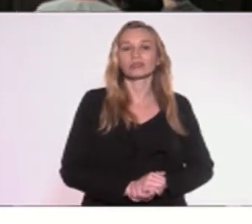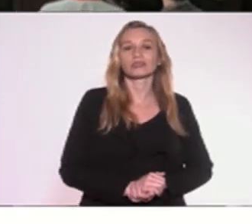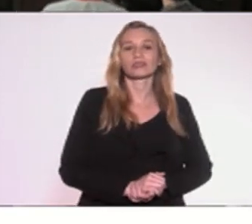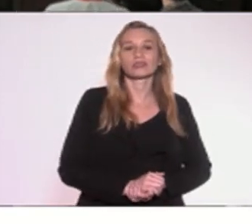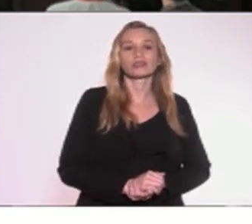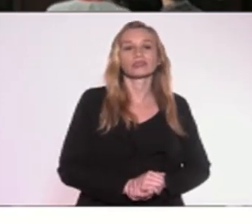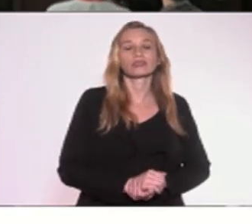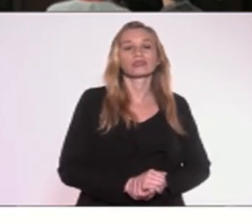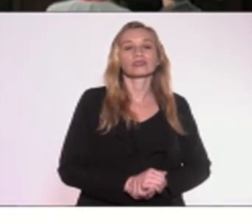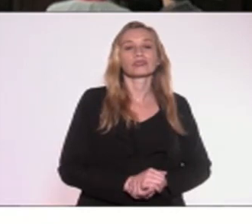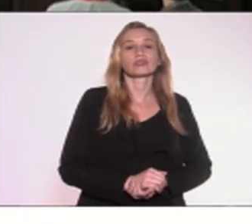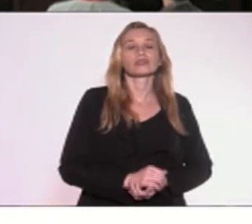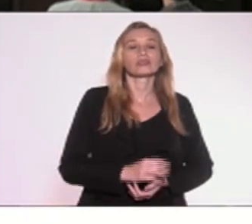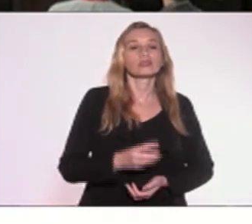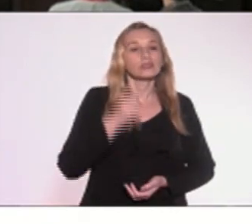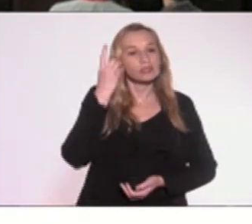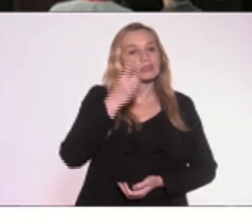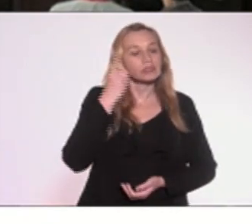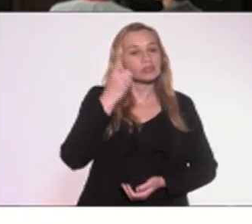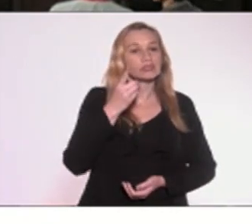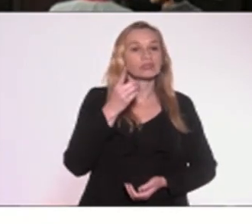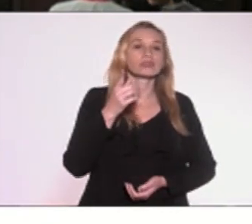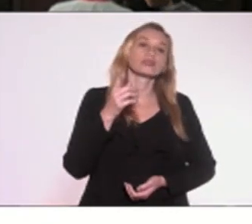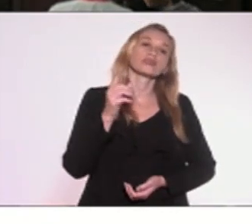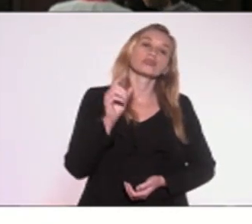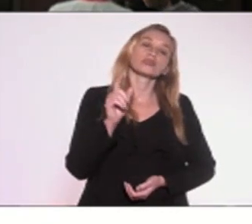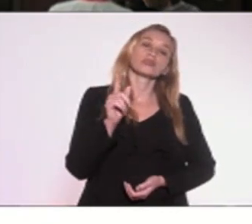presença do deputado Gustavo Schmidt, meu amigo.